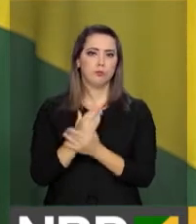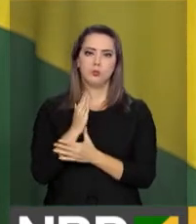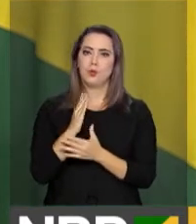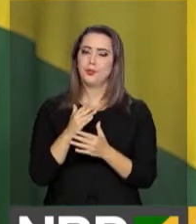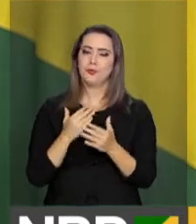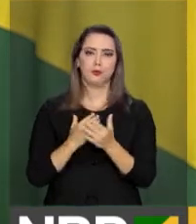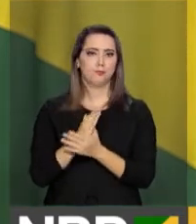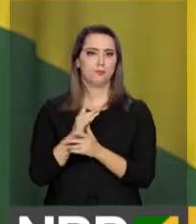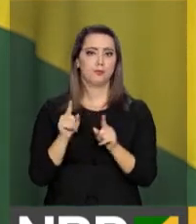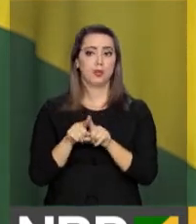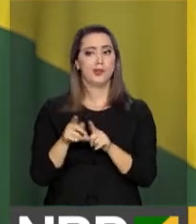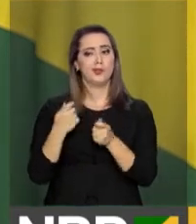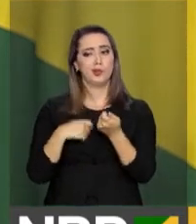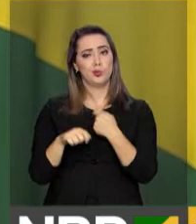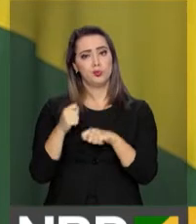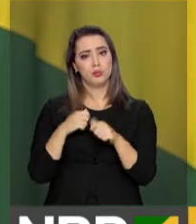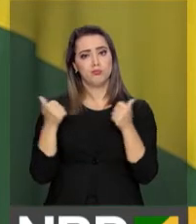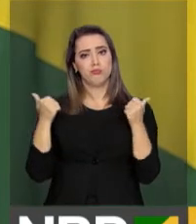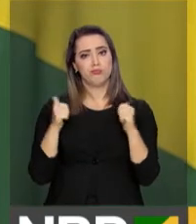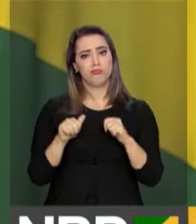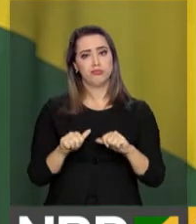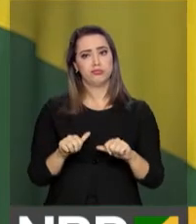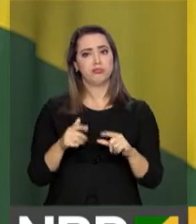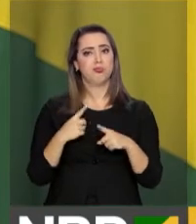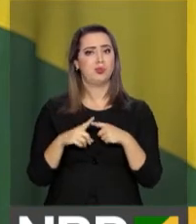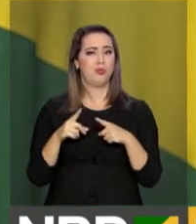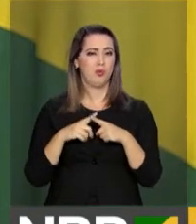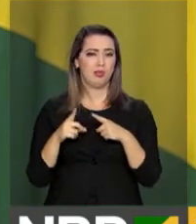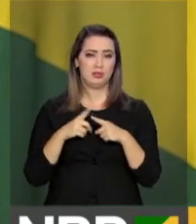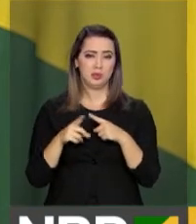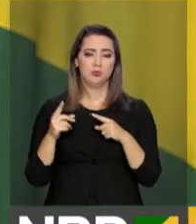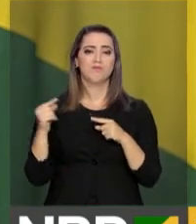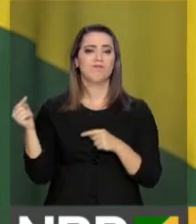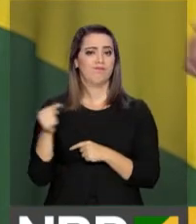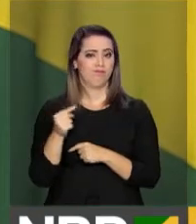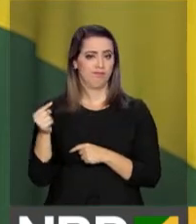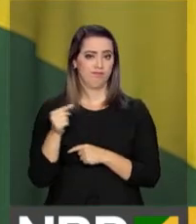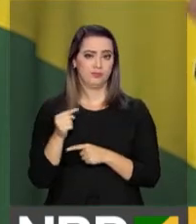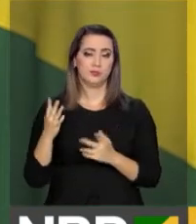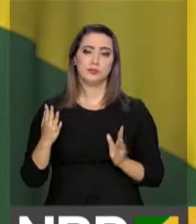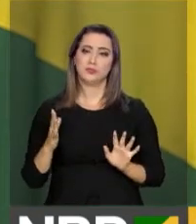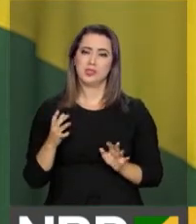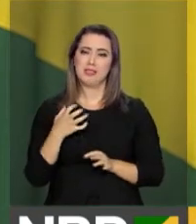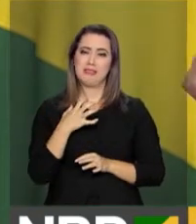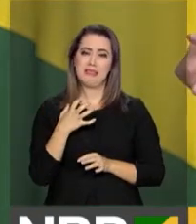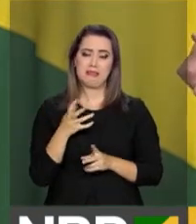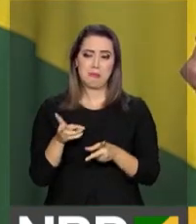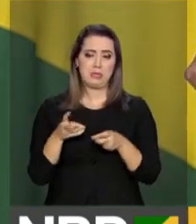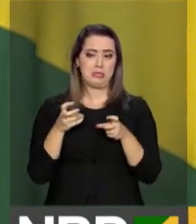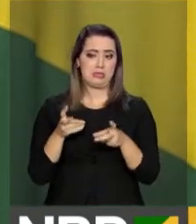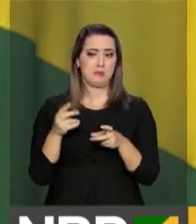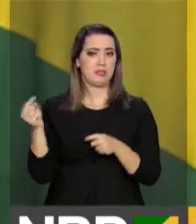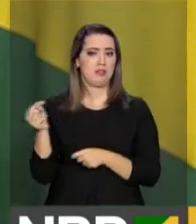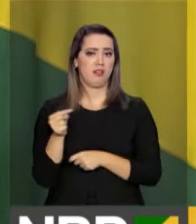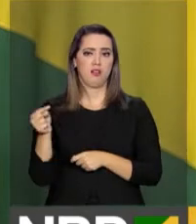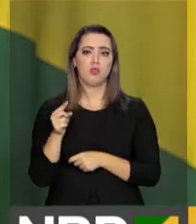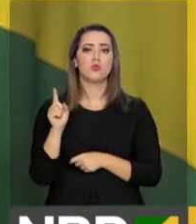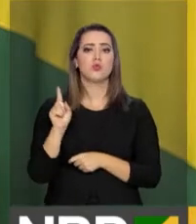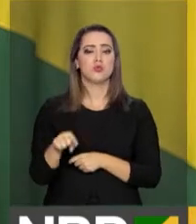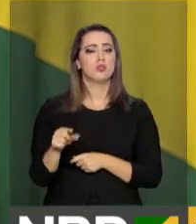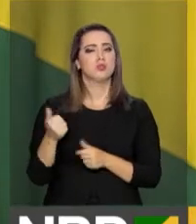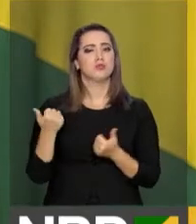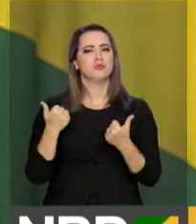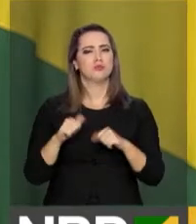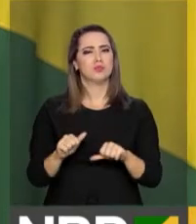possível que a economia é a cintos efeito negativamente e sentir efeitos negativamente significa